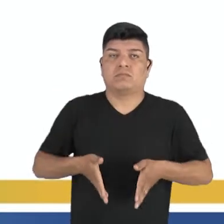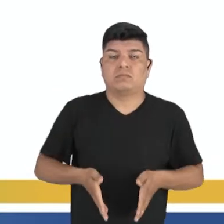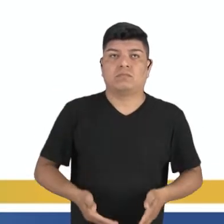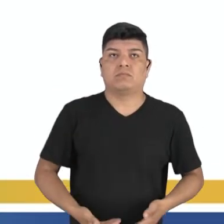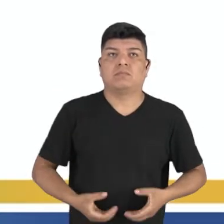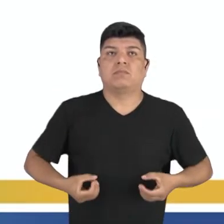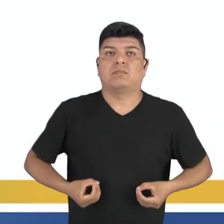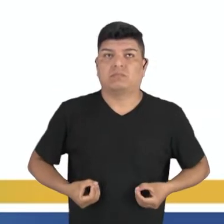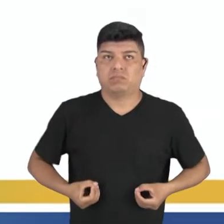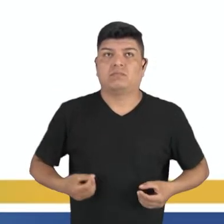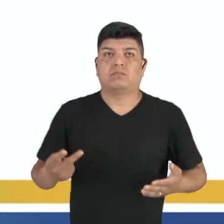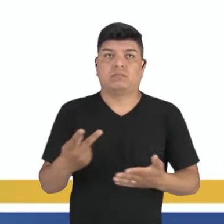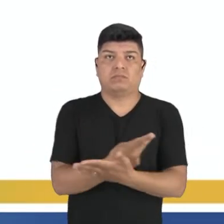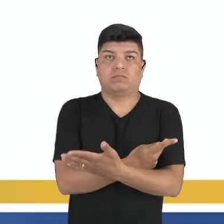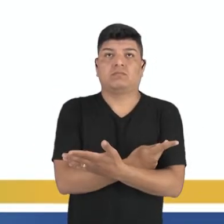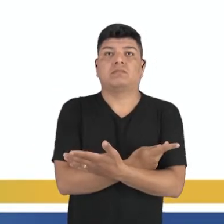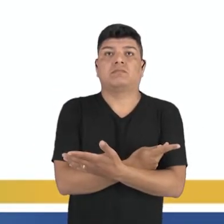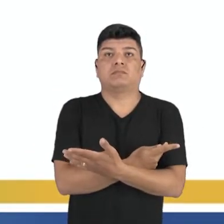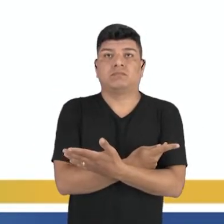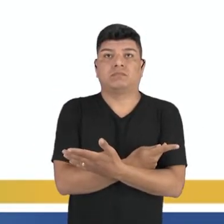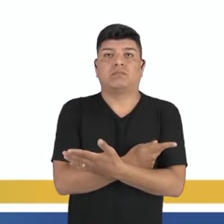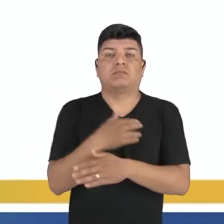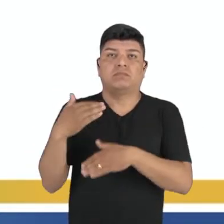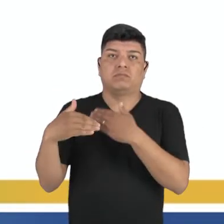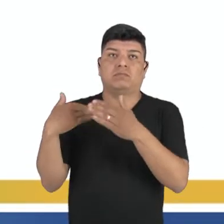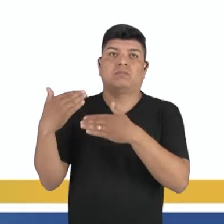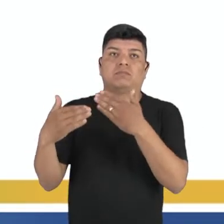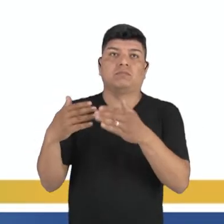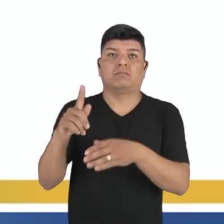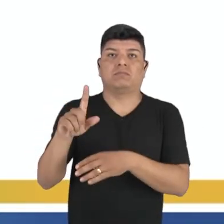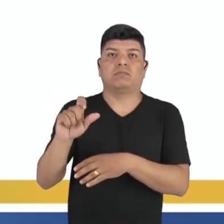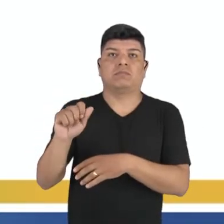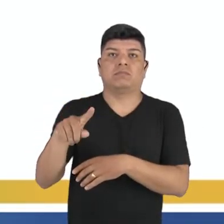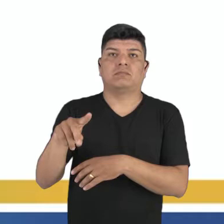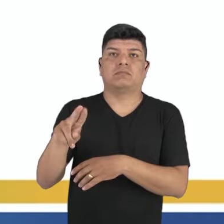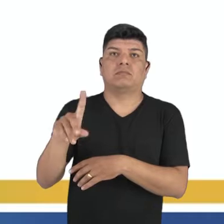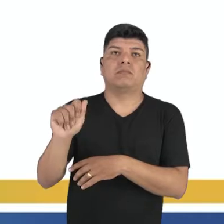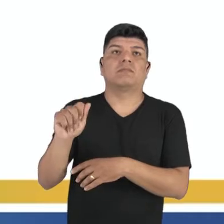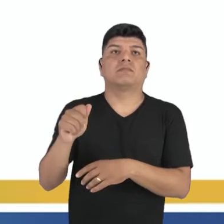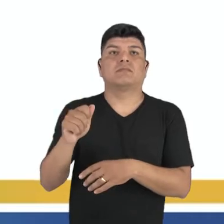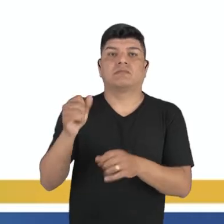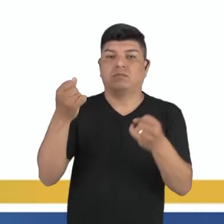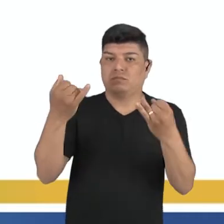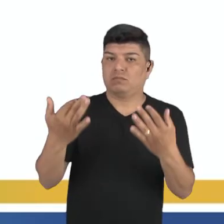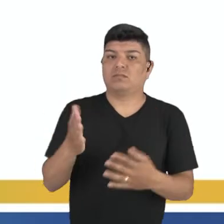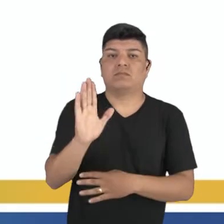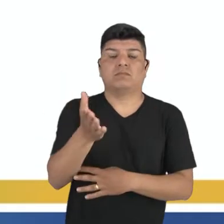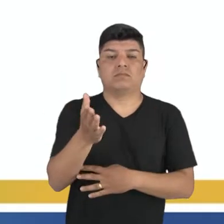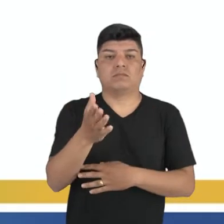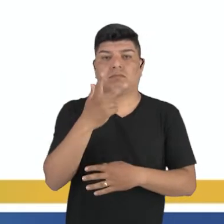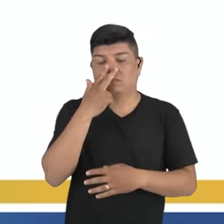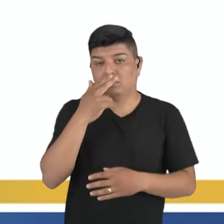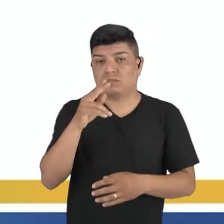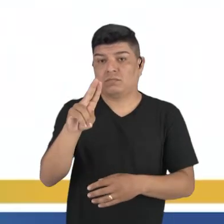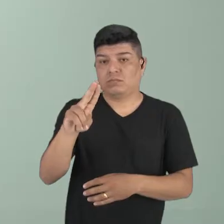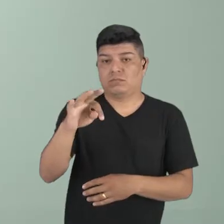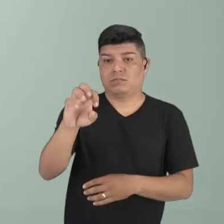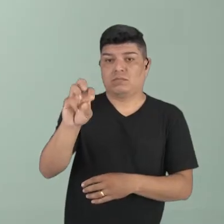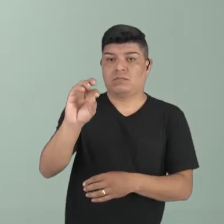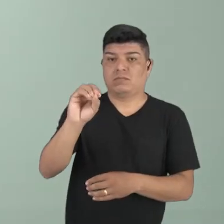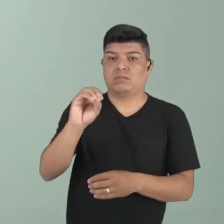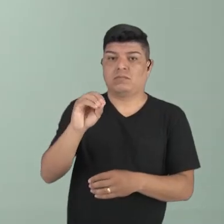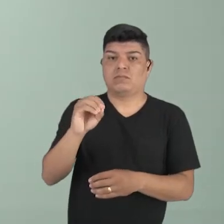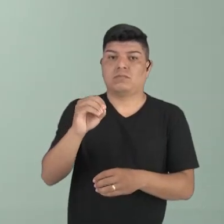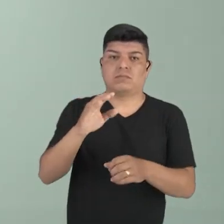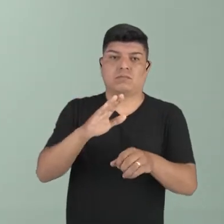né, onde ocorre o crescimento de glândulas do endométrio. Como eu falei, a parede do útero ela vai ficar mais grossa, ela